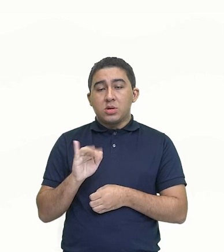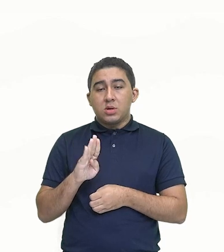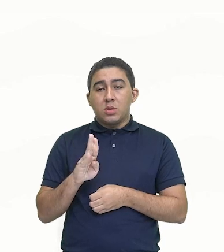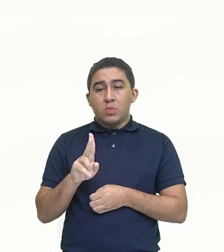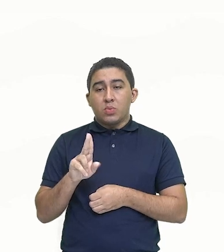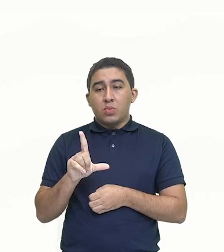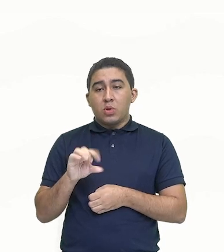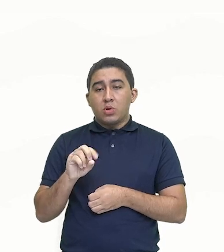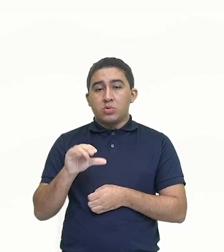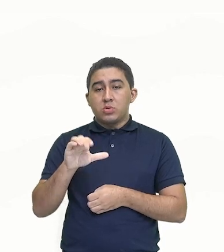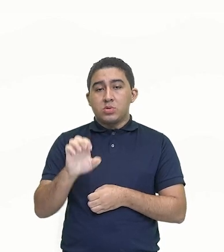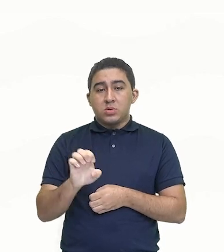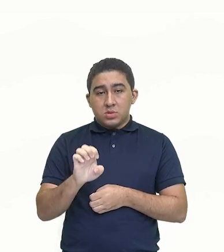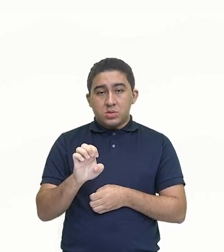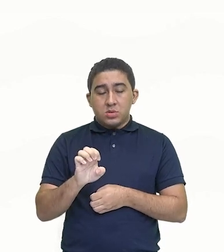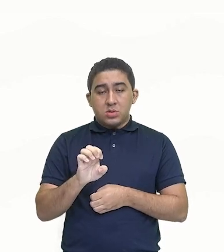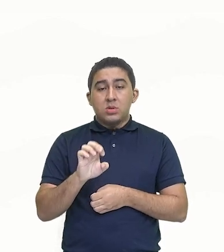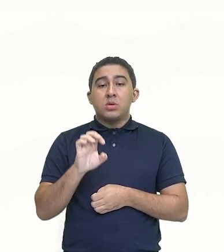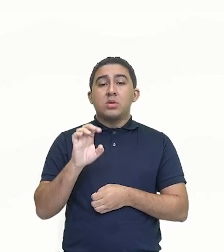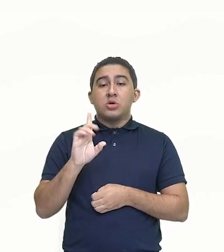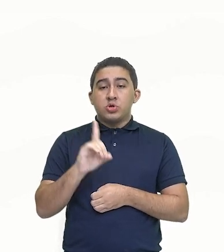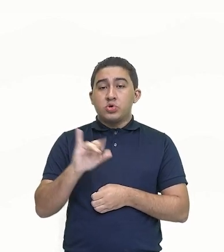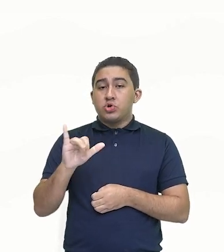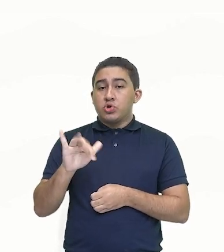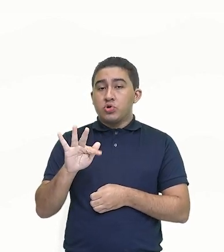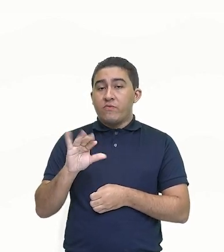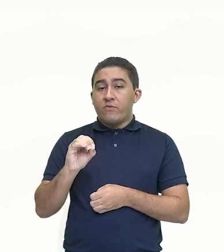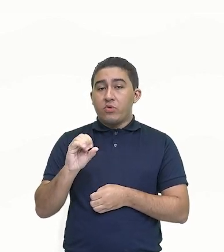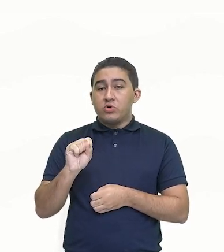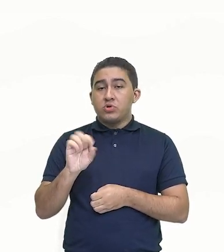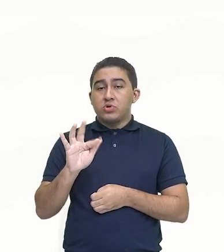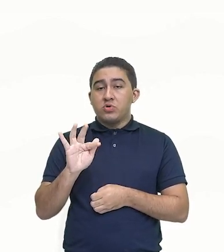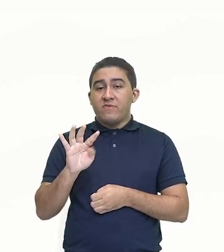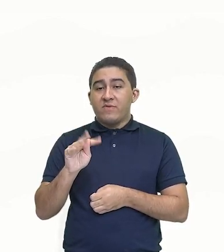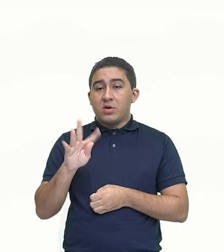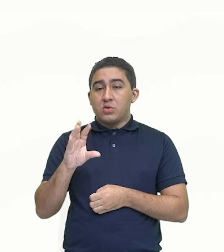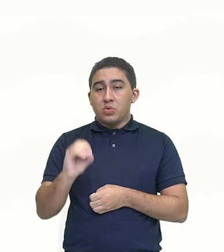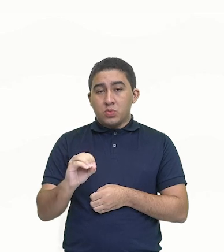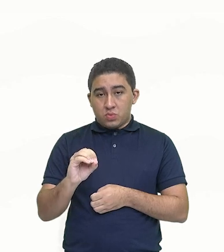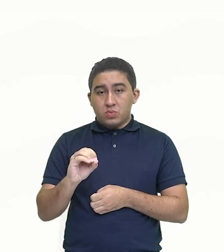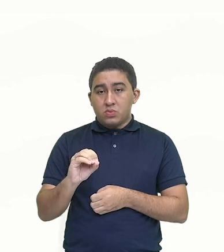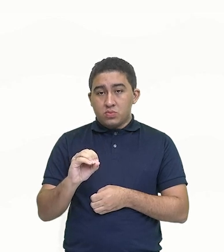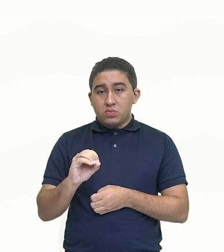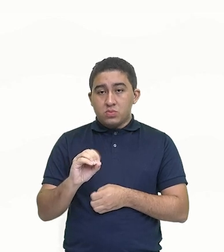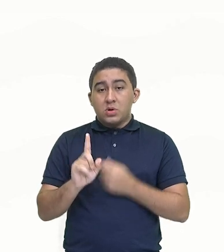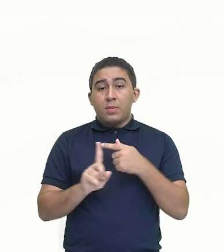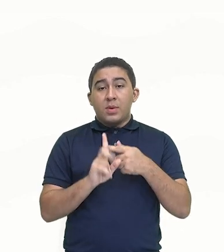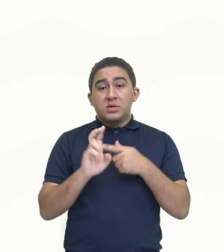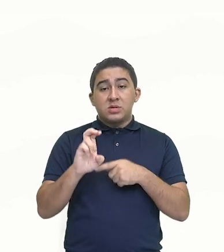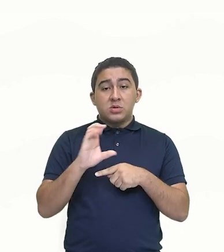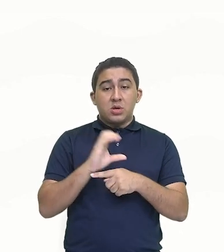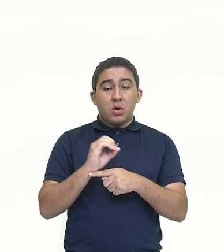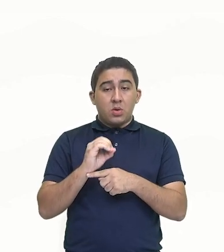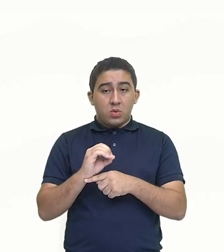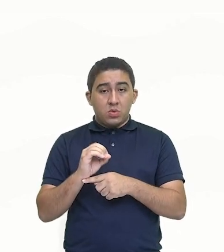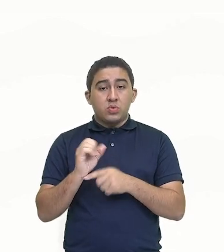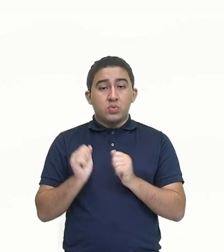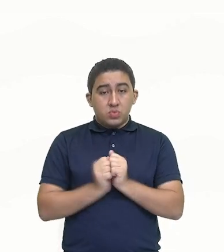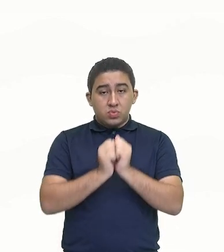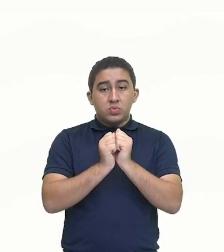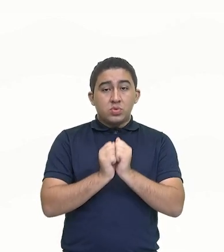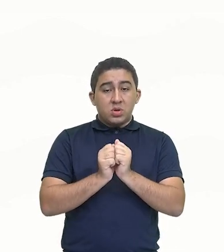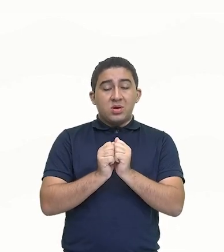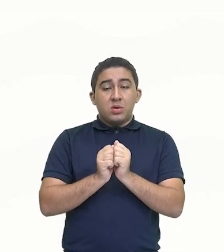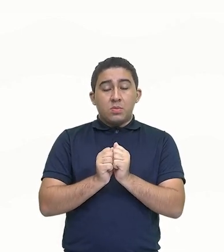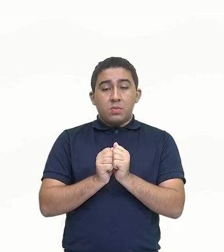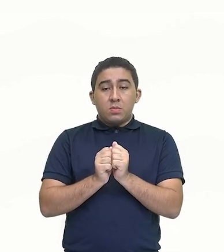né, a RuDP, né, com 5 carbonos se juntam a 6 moléculas de